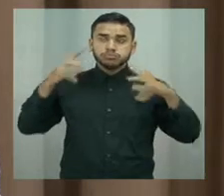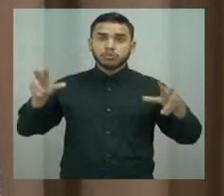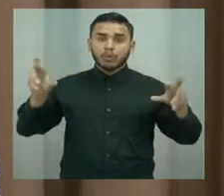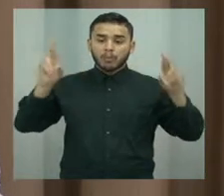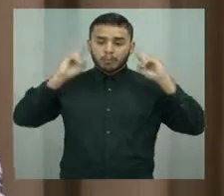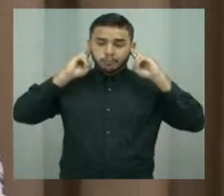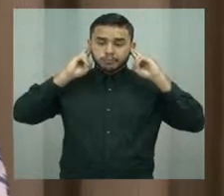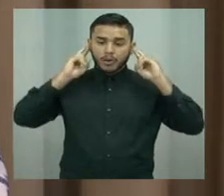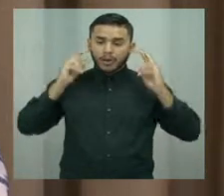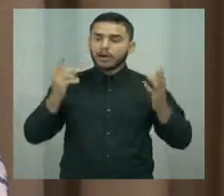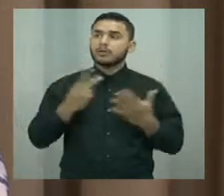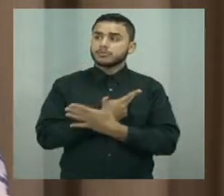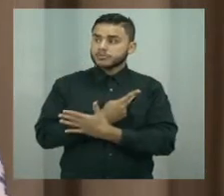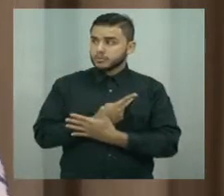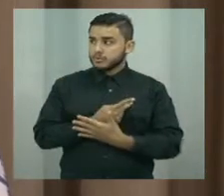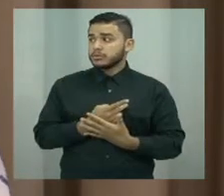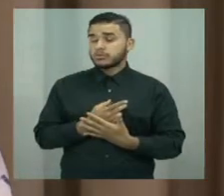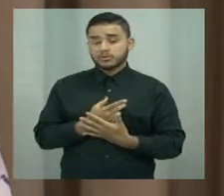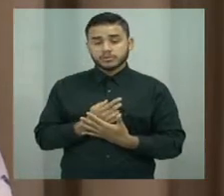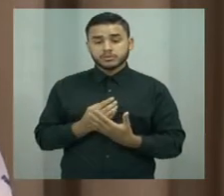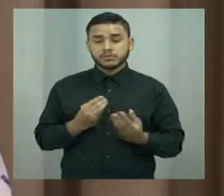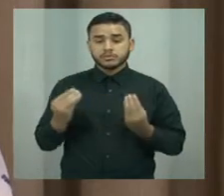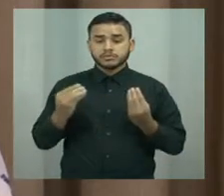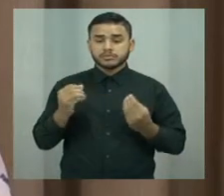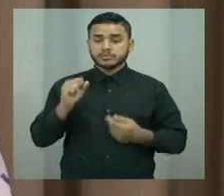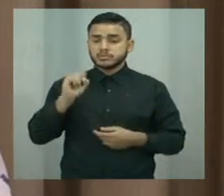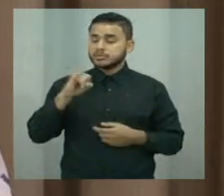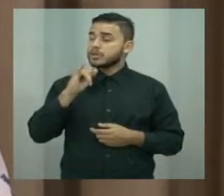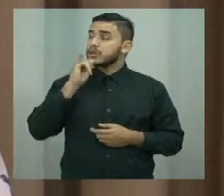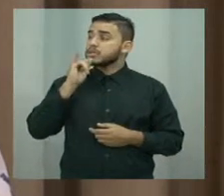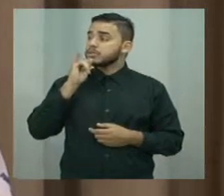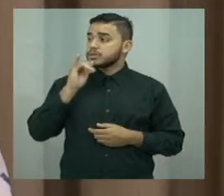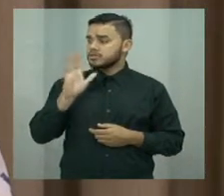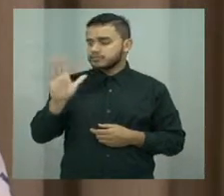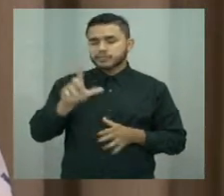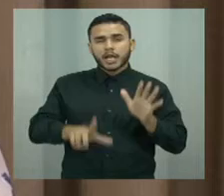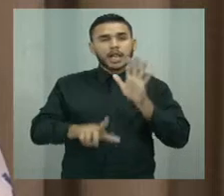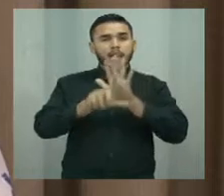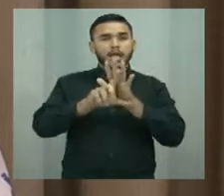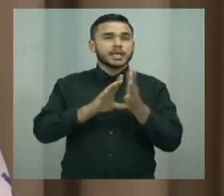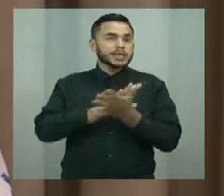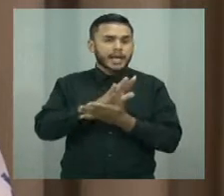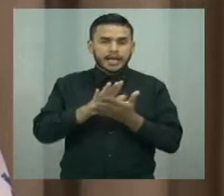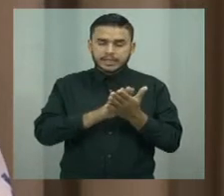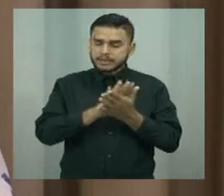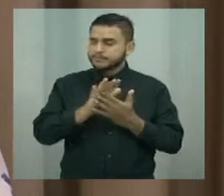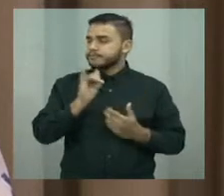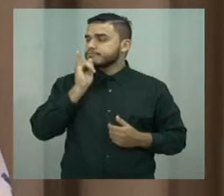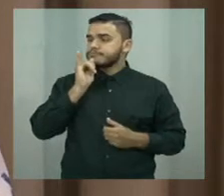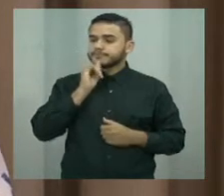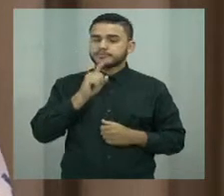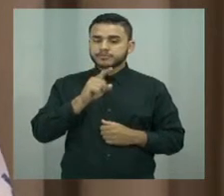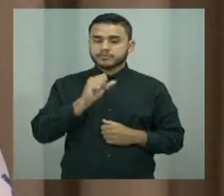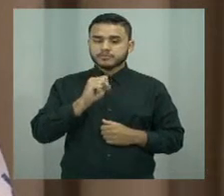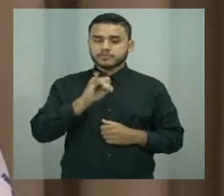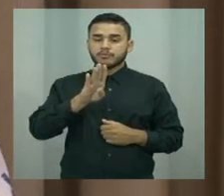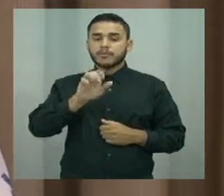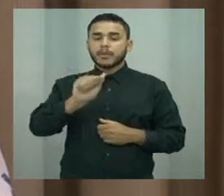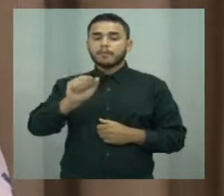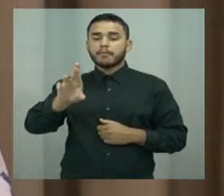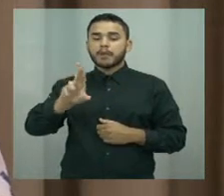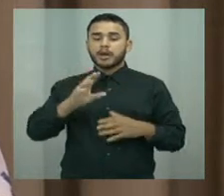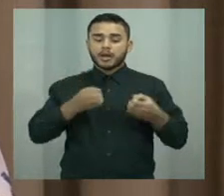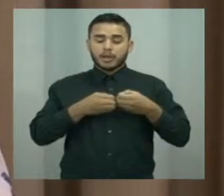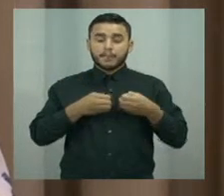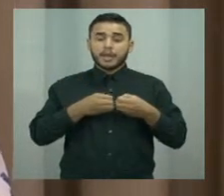aspectos. Então, eu fico imaginando, se não houvesse uma lei, aquelas pessoas que moram perto de barzinhos,